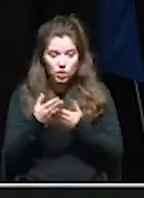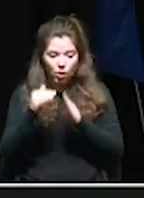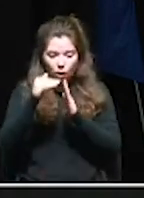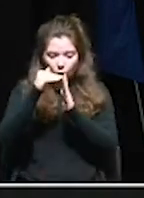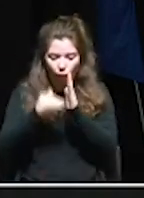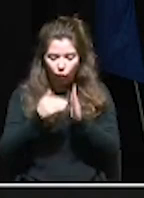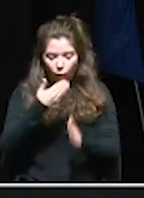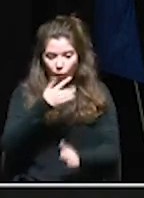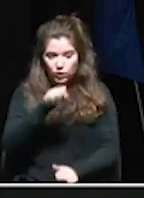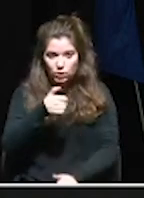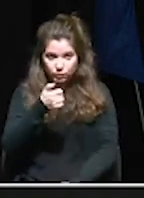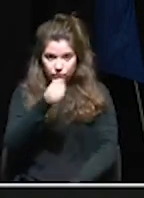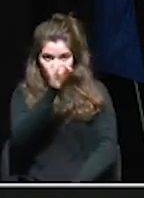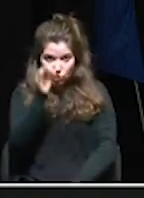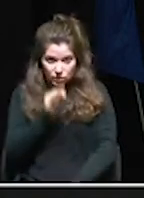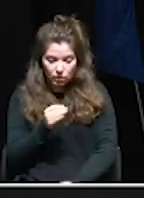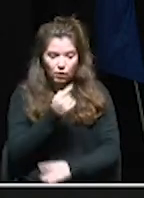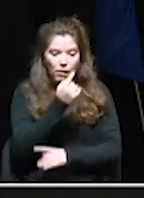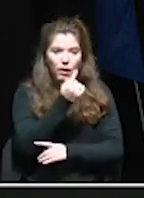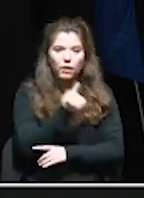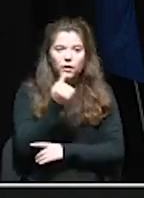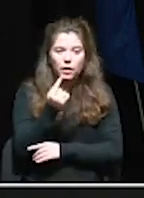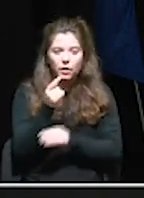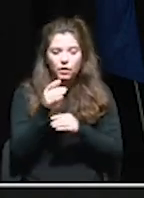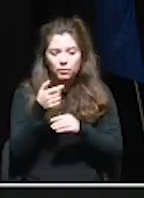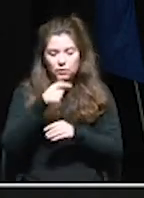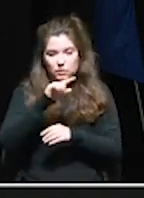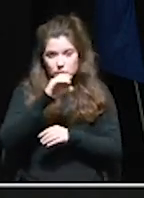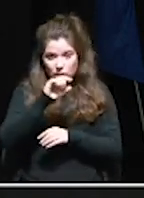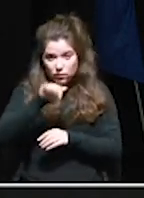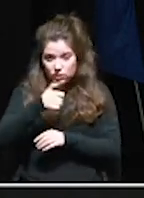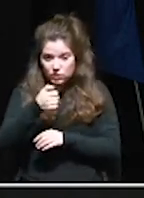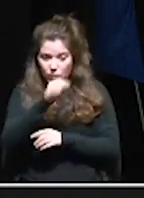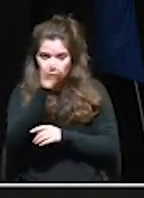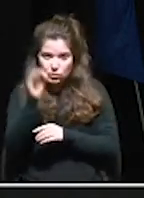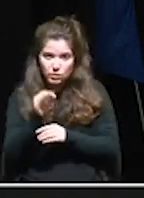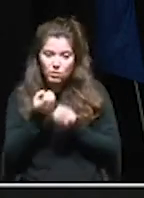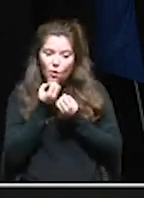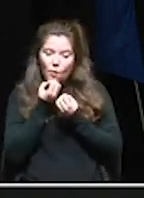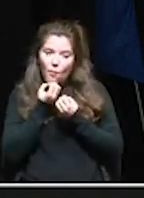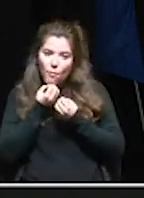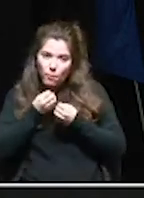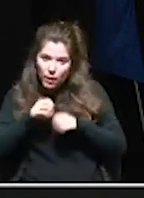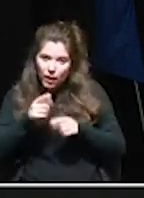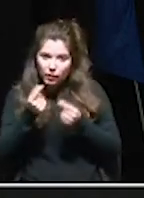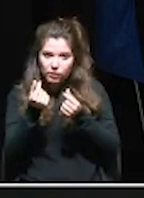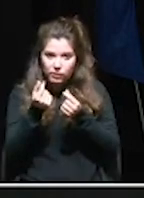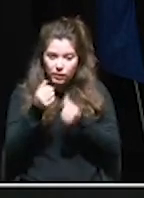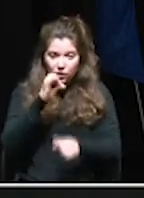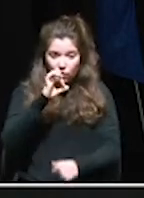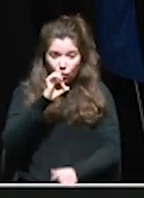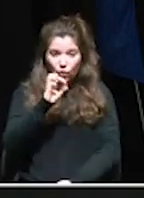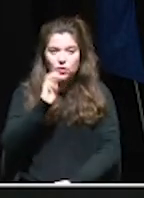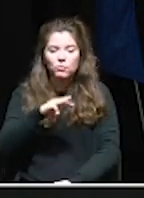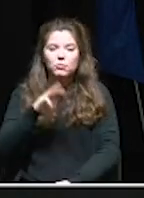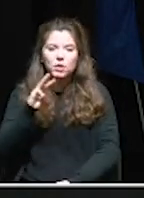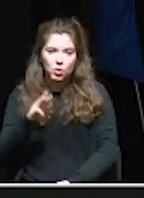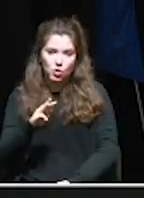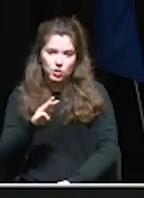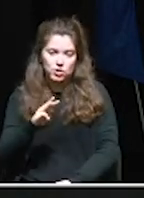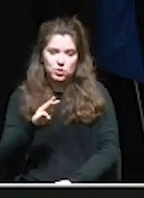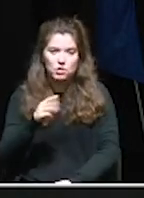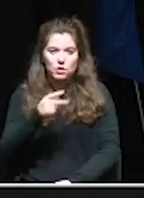para 1,5%. Cada salto de 0,5% equivale a uma perda de receita municipal de 8 milhões de euros